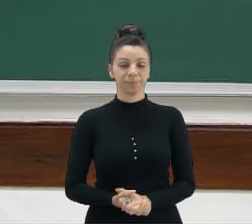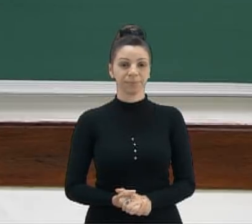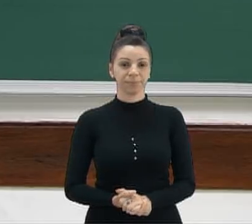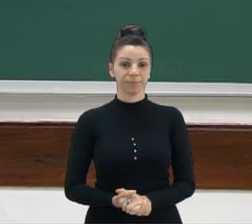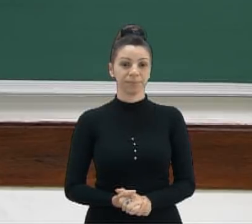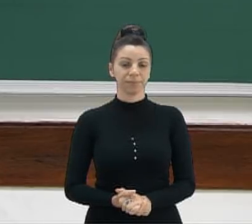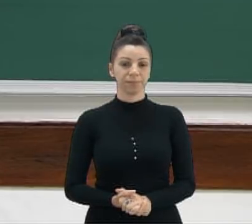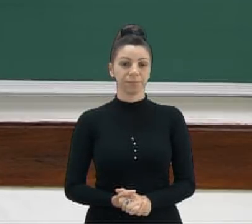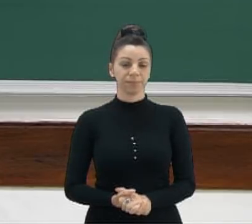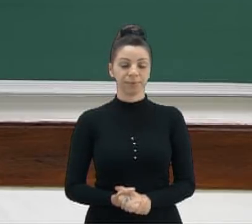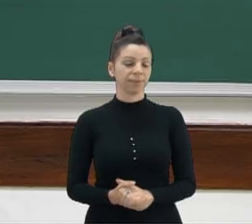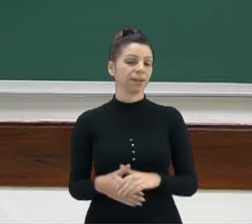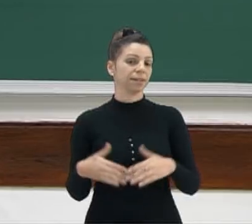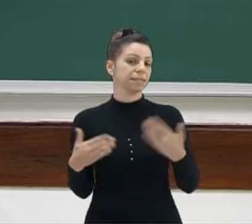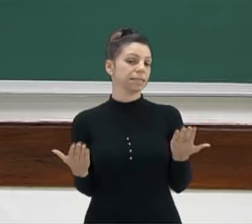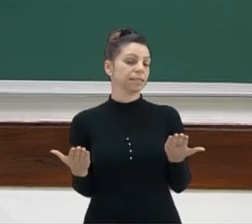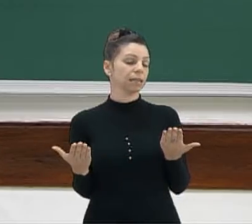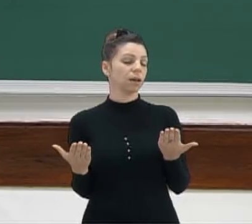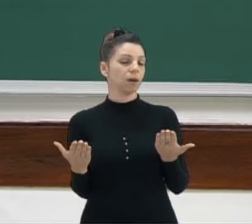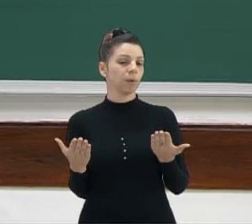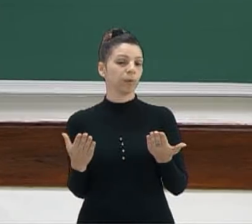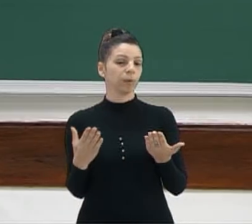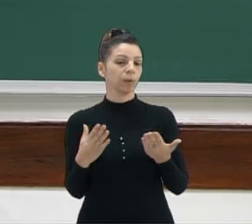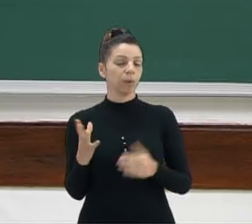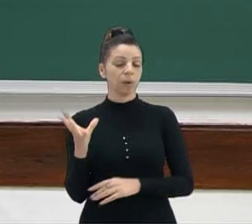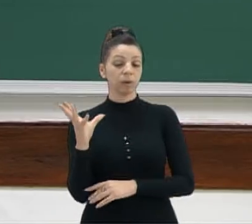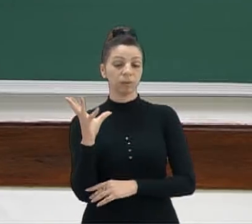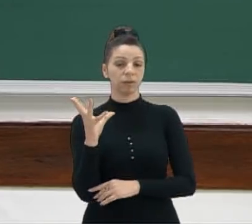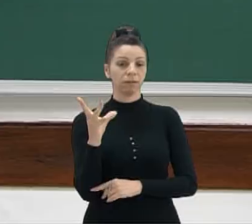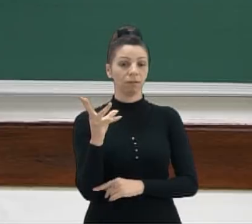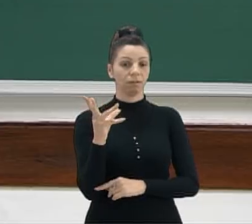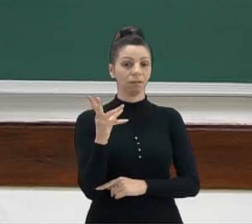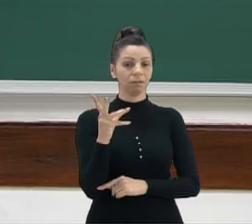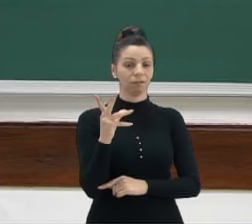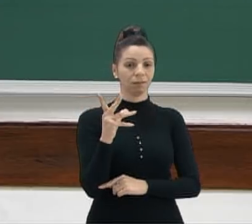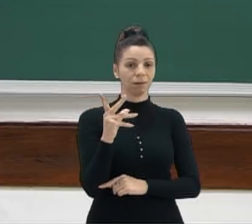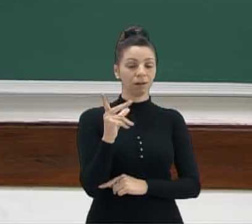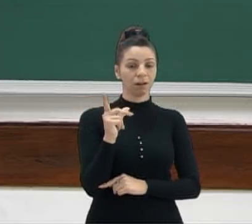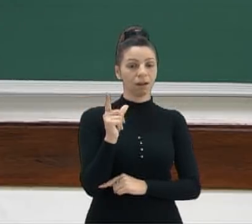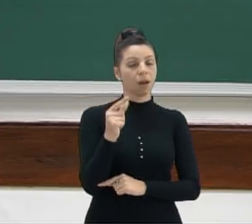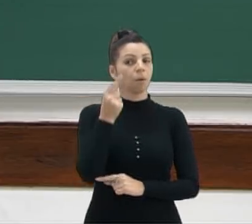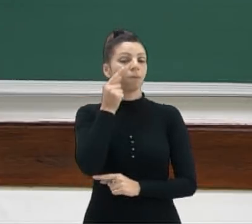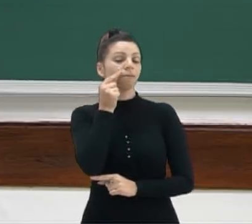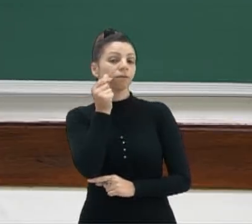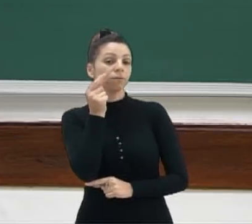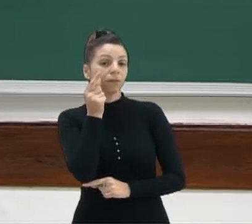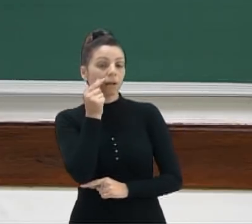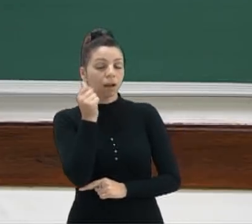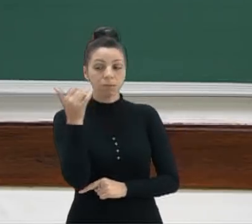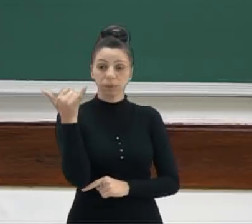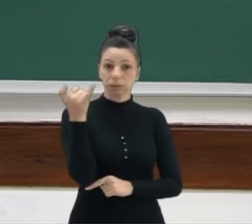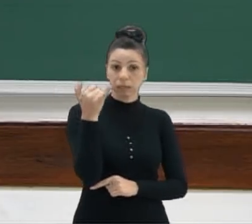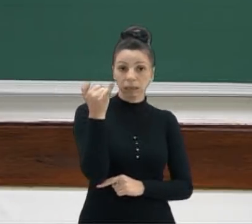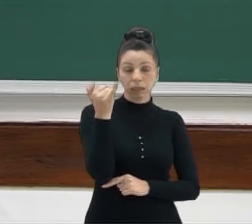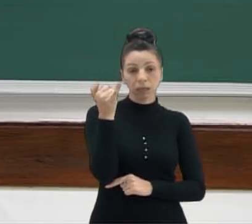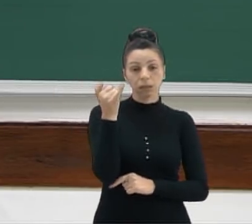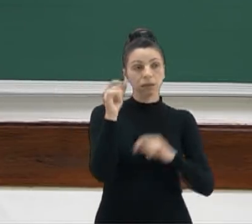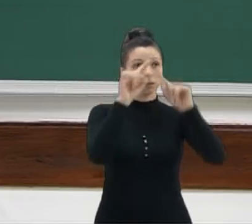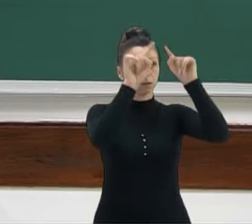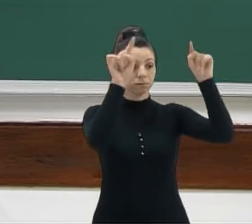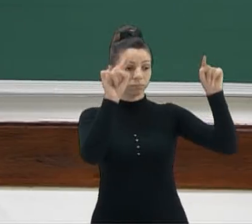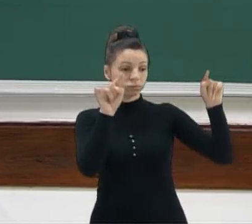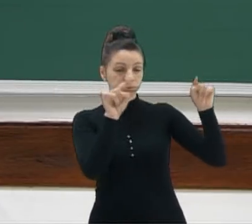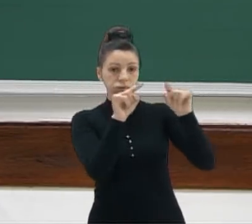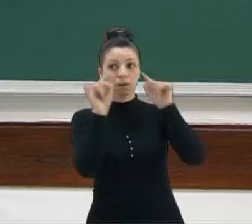se eu estou acompanhando bem devagar, e o que eu fiz? Peguei com lápis ou com caneta e destaquei aqueles que